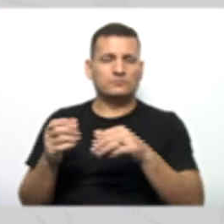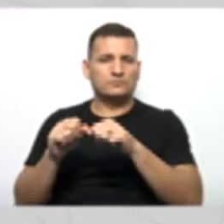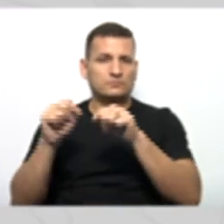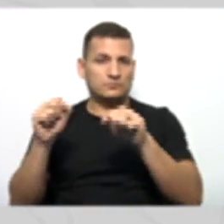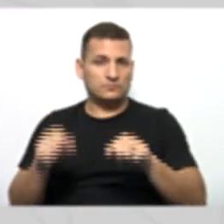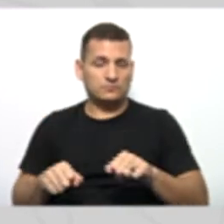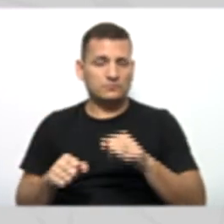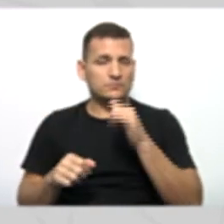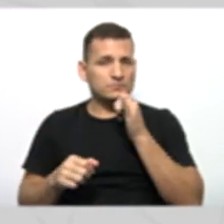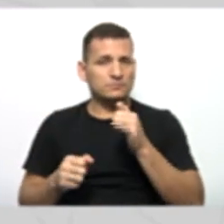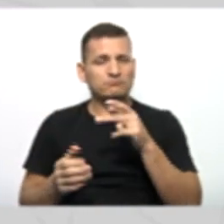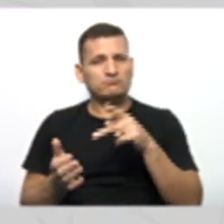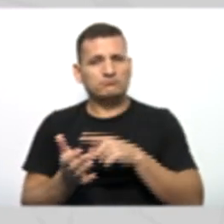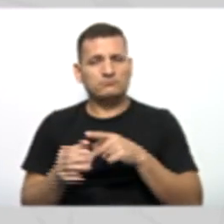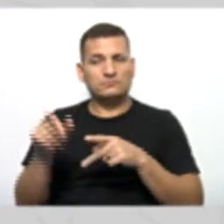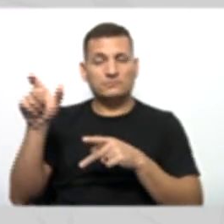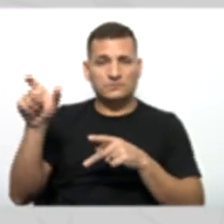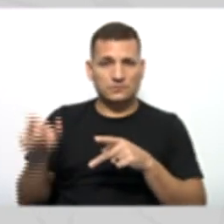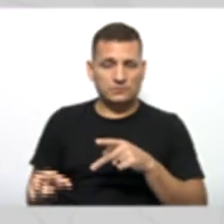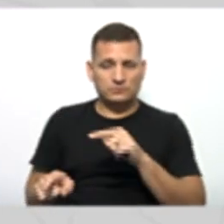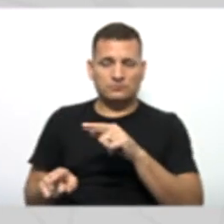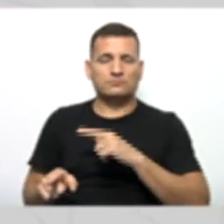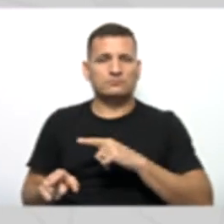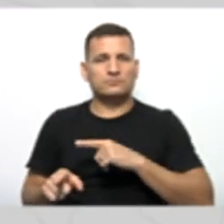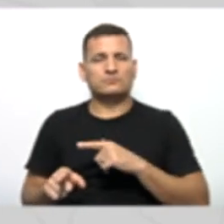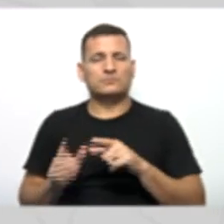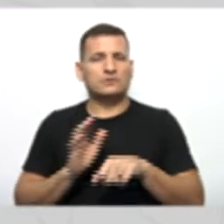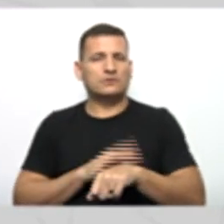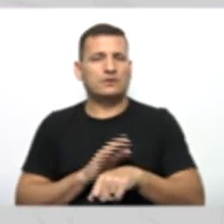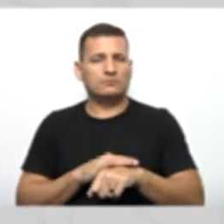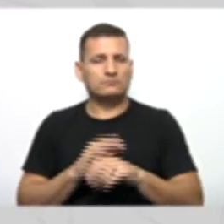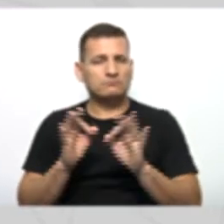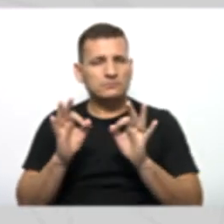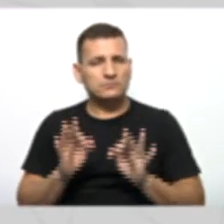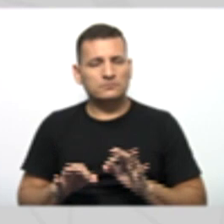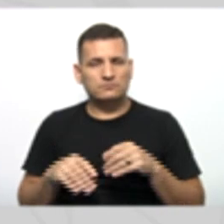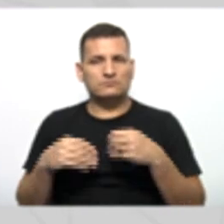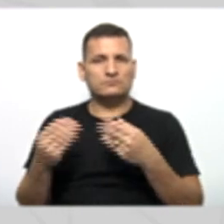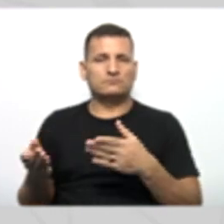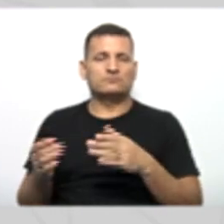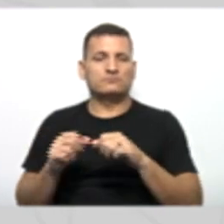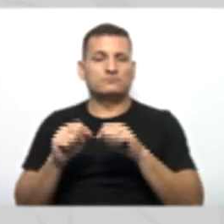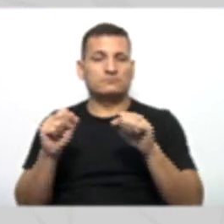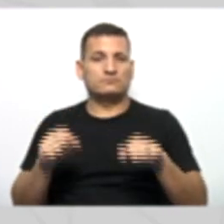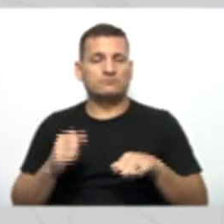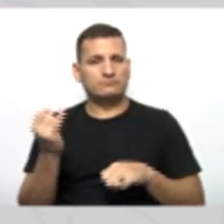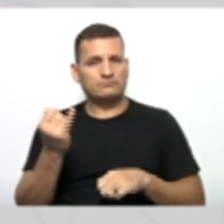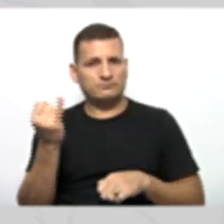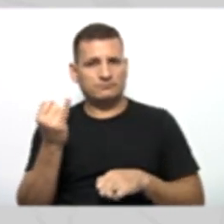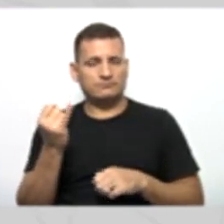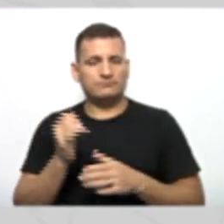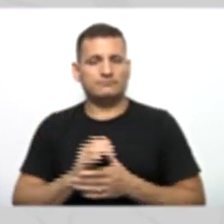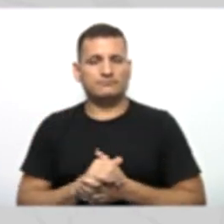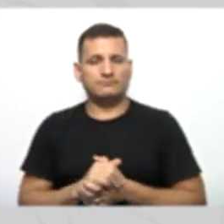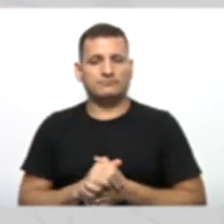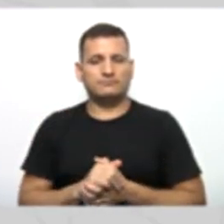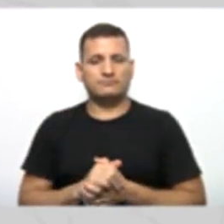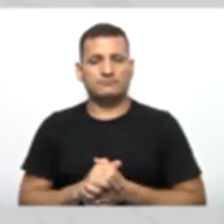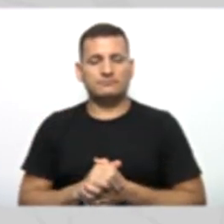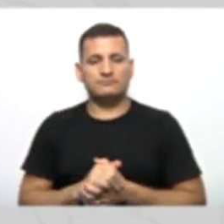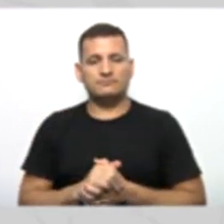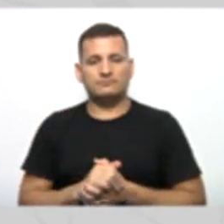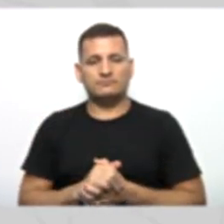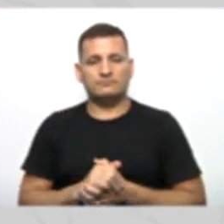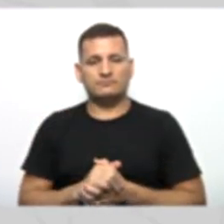cliente vai ser atendido no tempo esperado. Muito importante isso daí para vocês. E aí